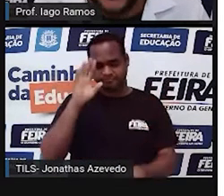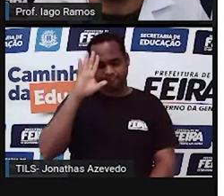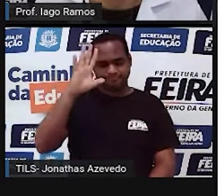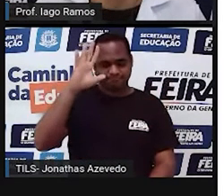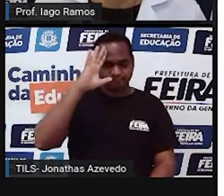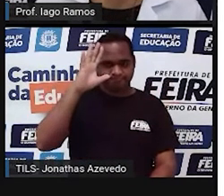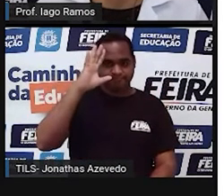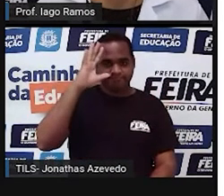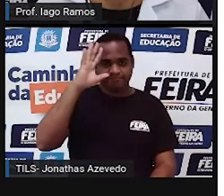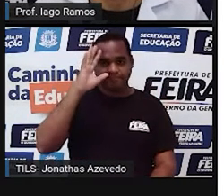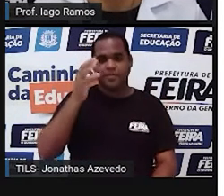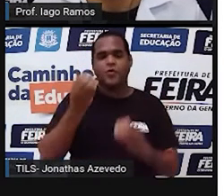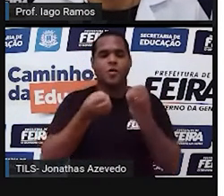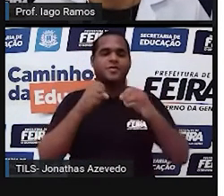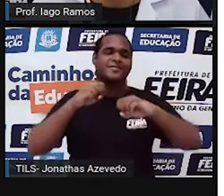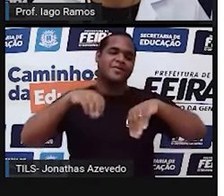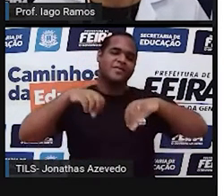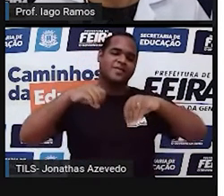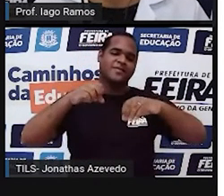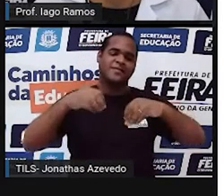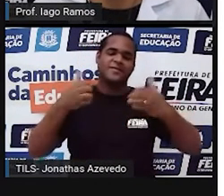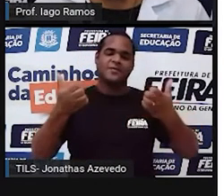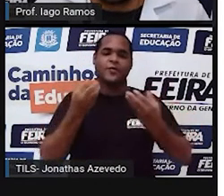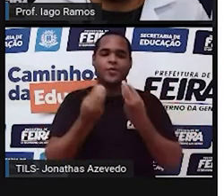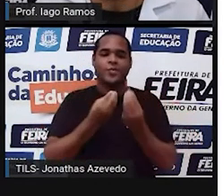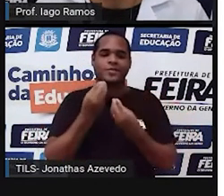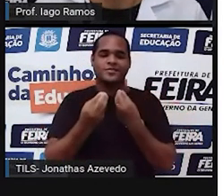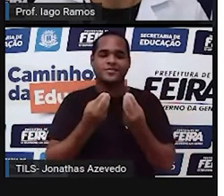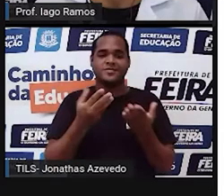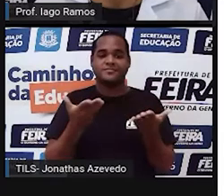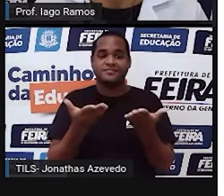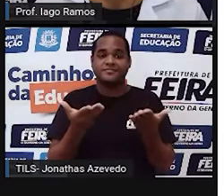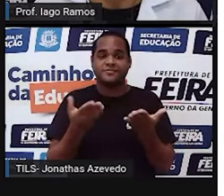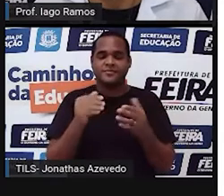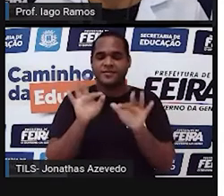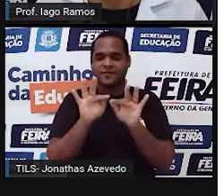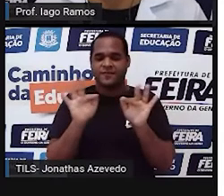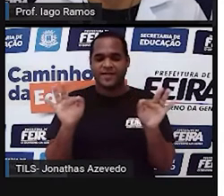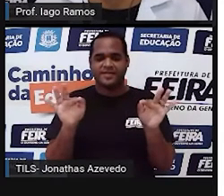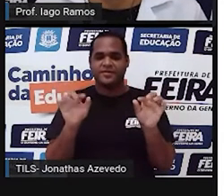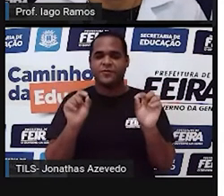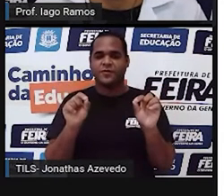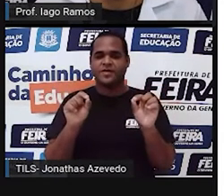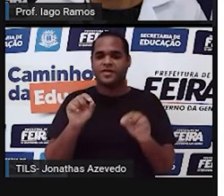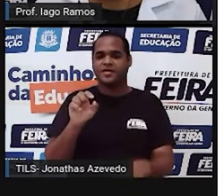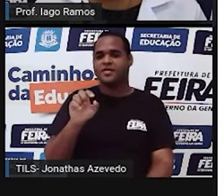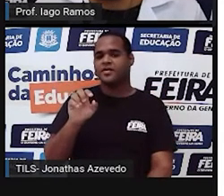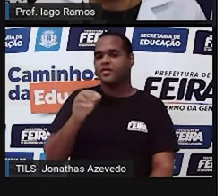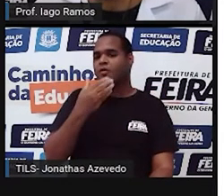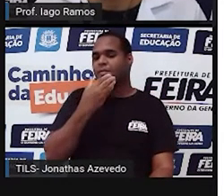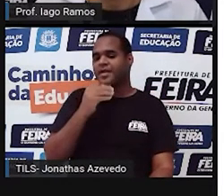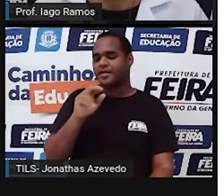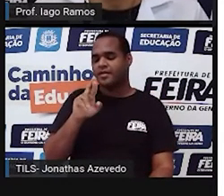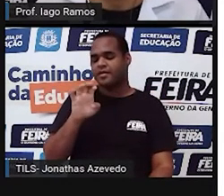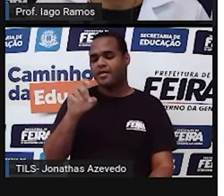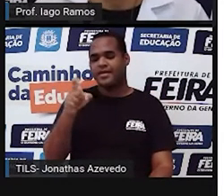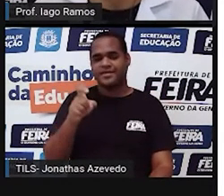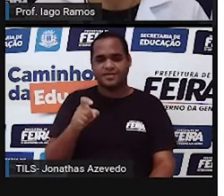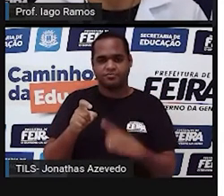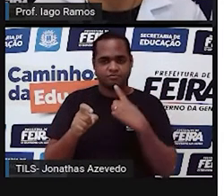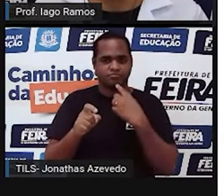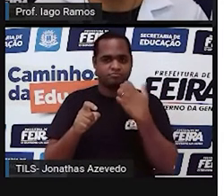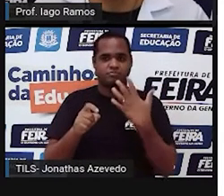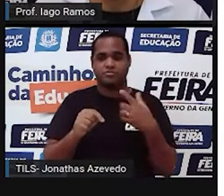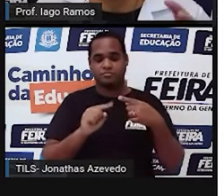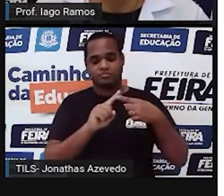reflexão, né? Nessa nossa aula, com a frase, né? De Rex Stu, que ele